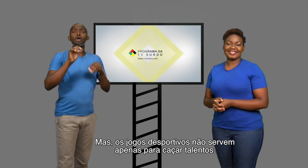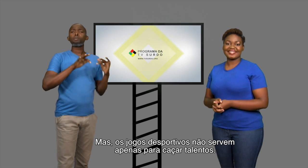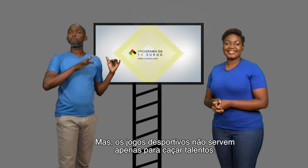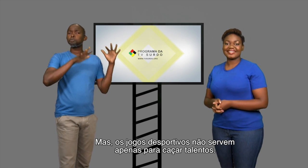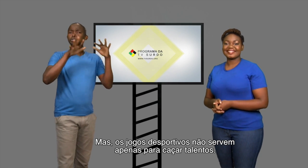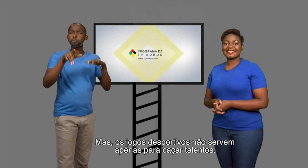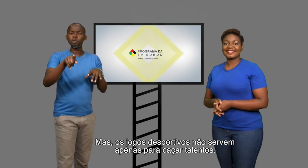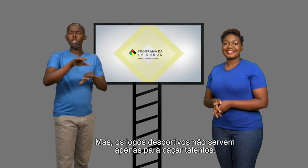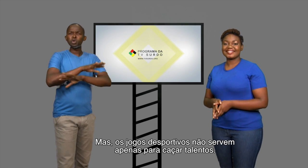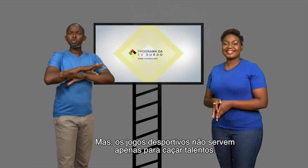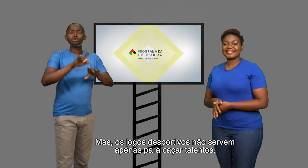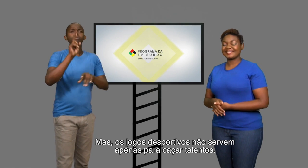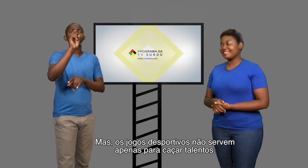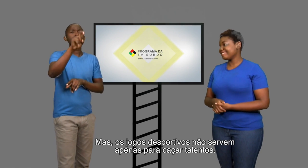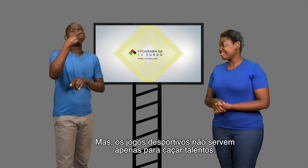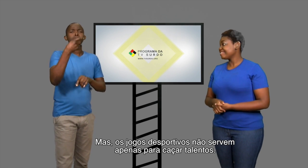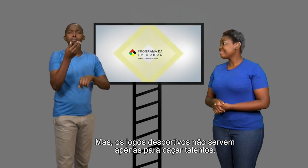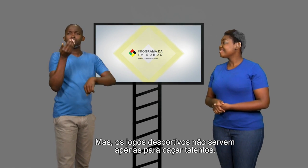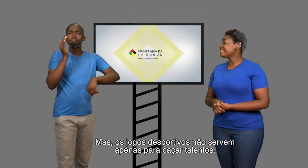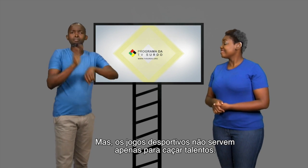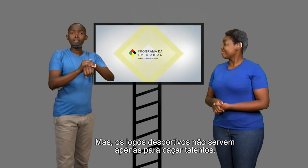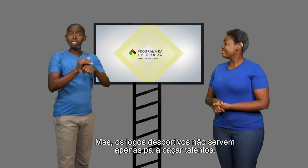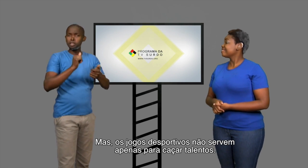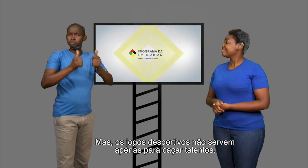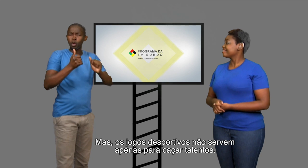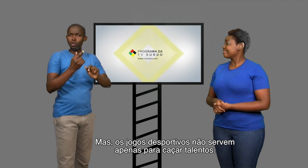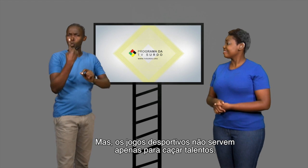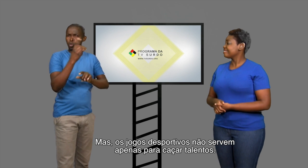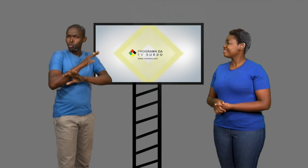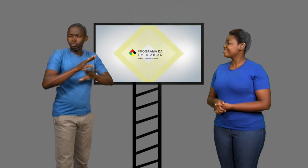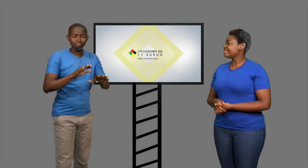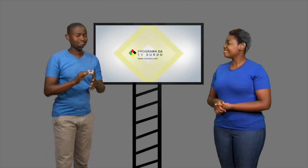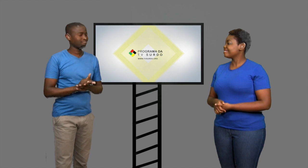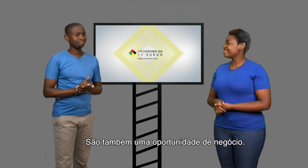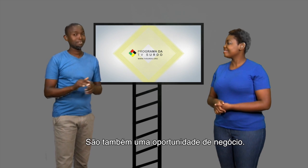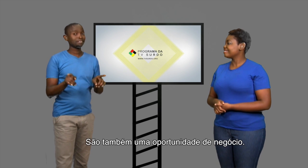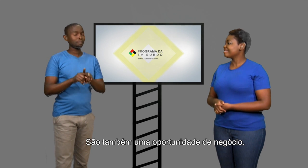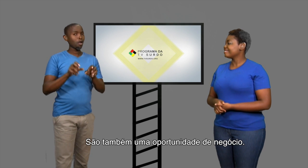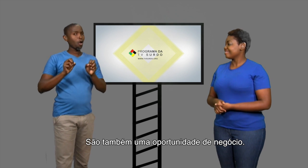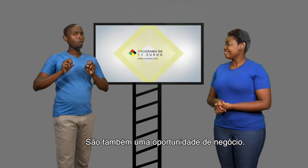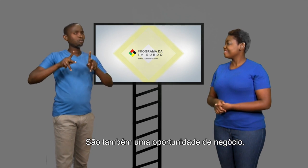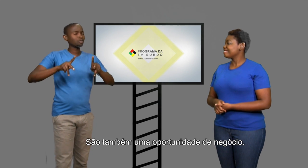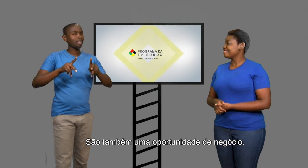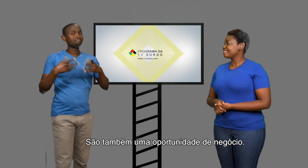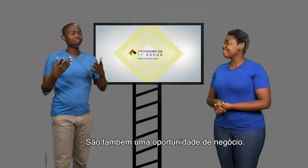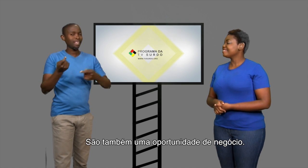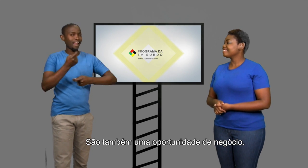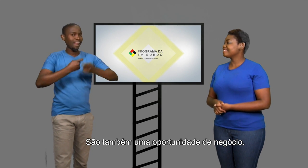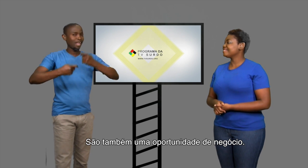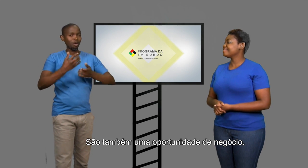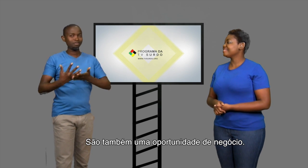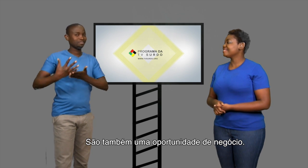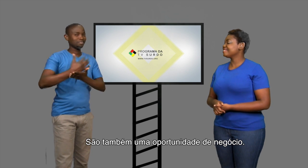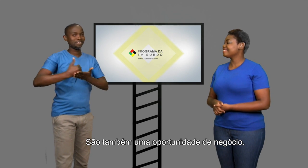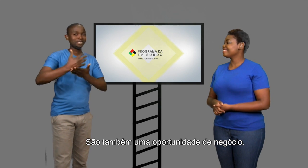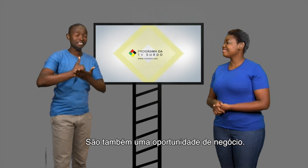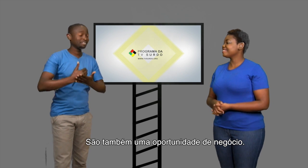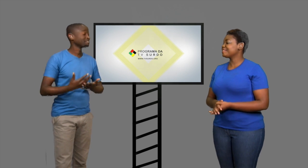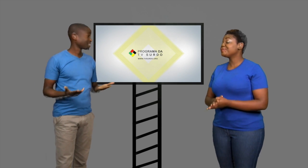Mas os Jogos Desportivos não servem apenas para caçar talentos. São também uma oportunidade de